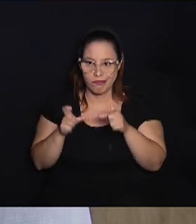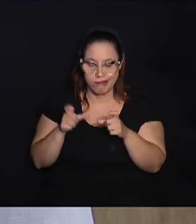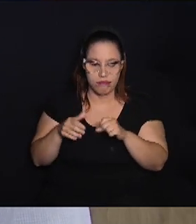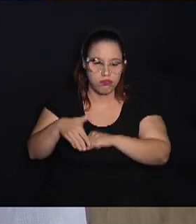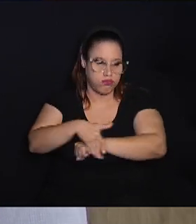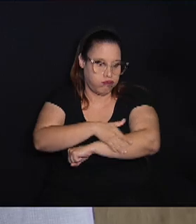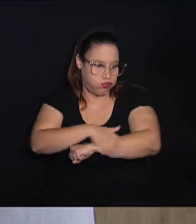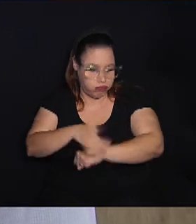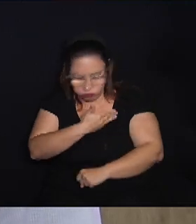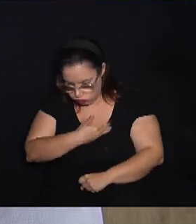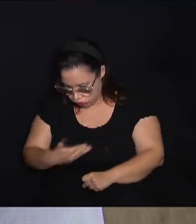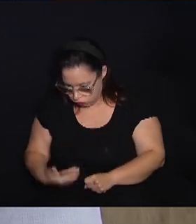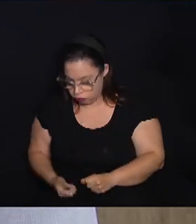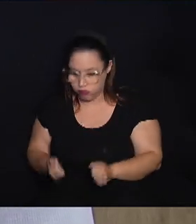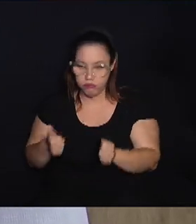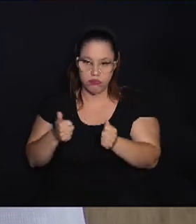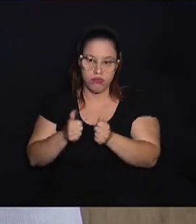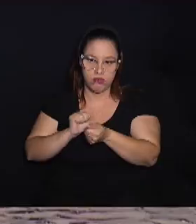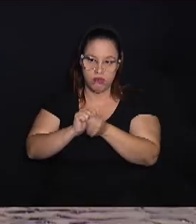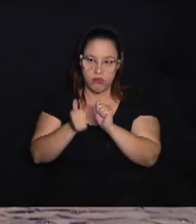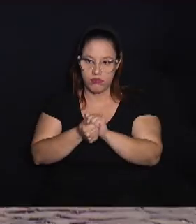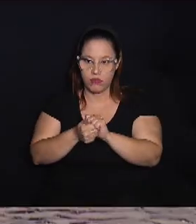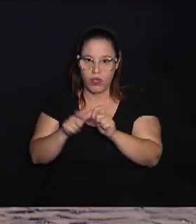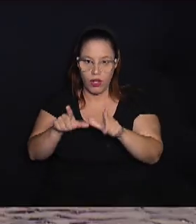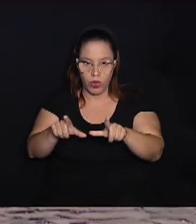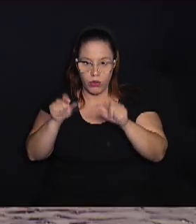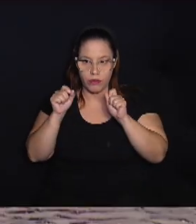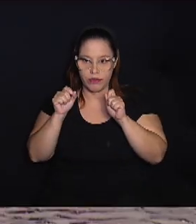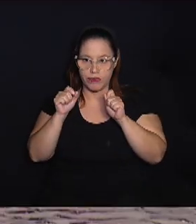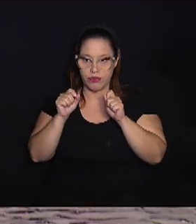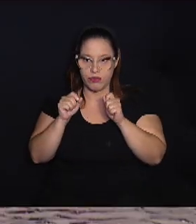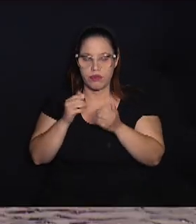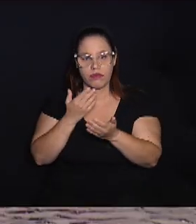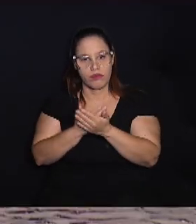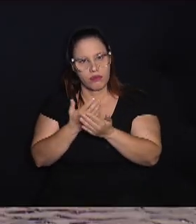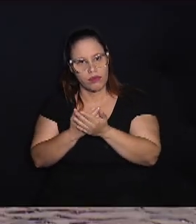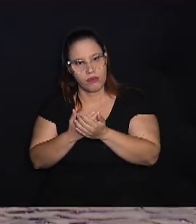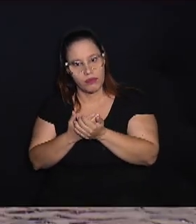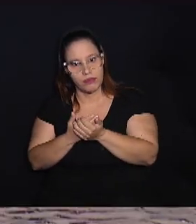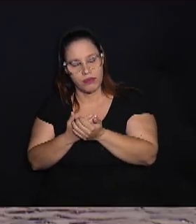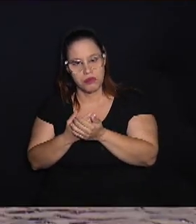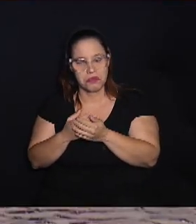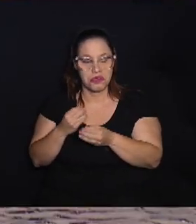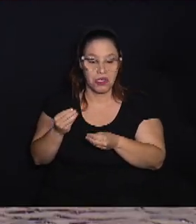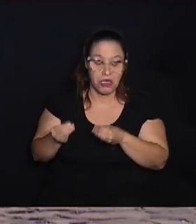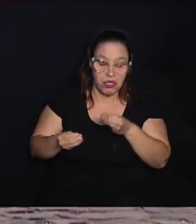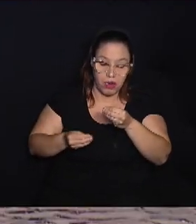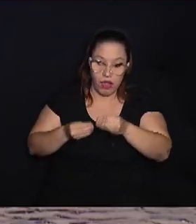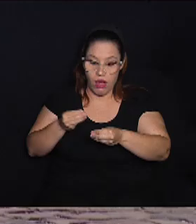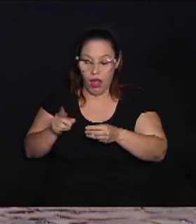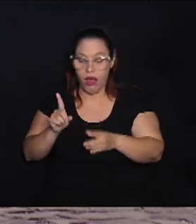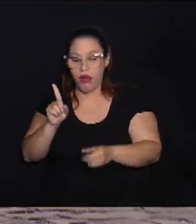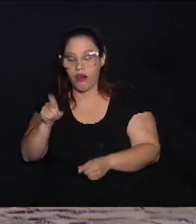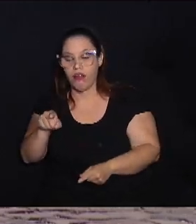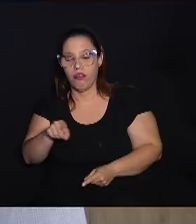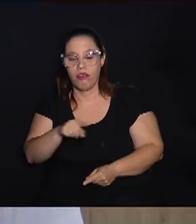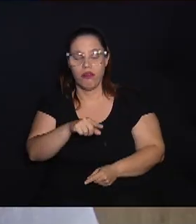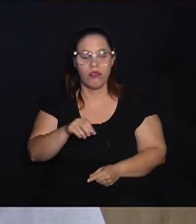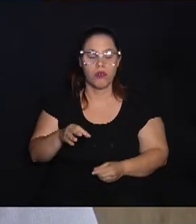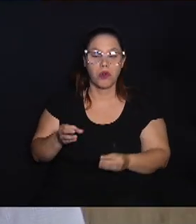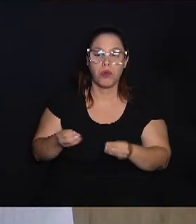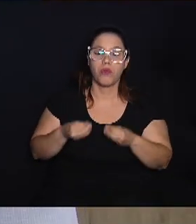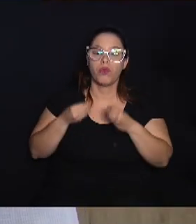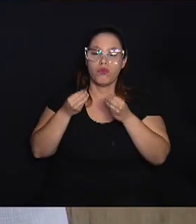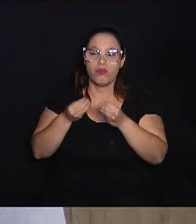pública adequada, a gente consegue resgatar essas pessoas. A partir dos estudos, alguns caminhos puderam ser apontados como soluções.